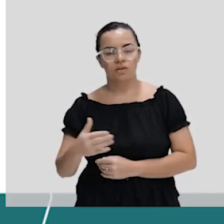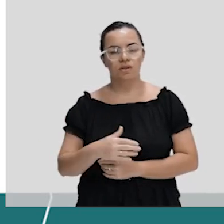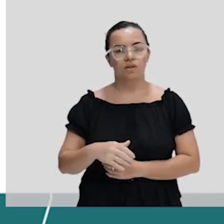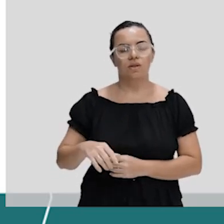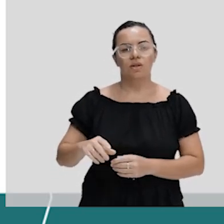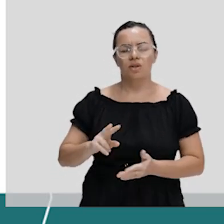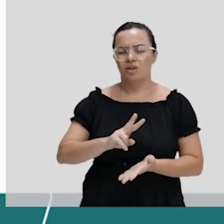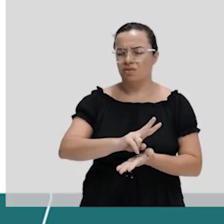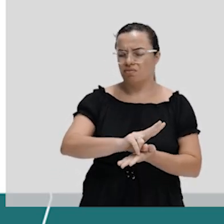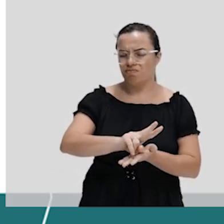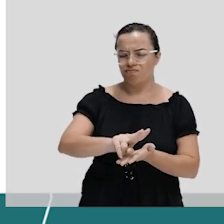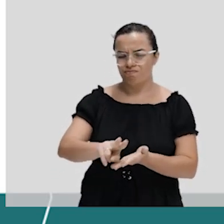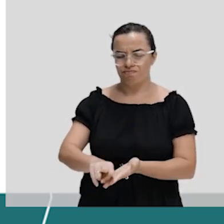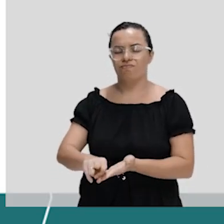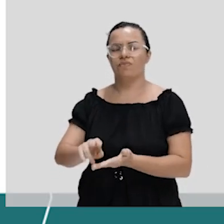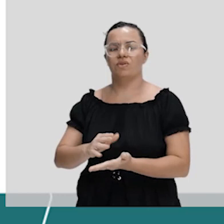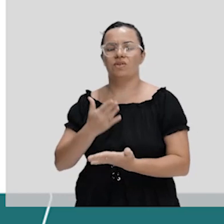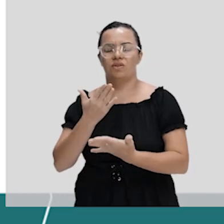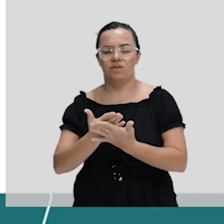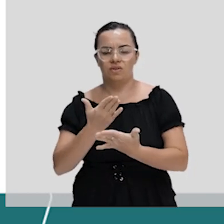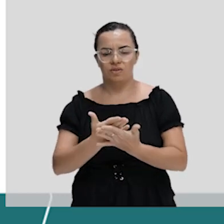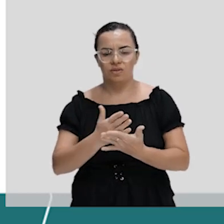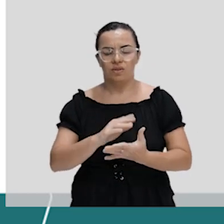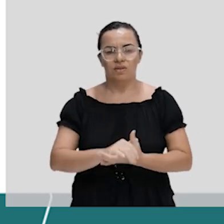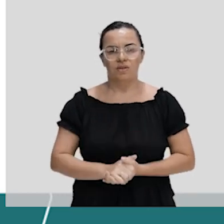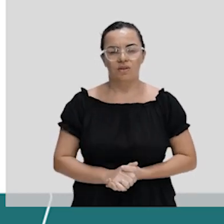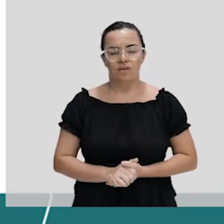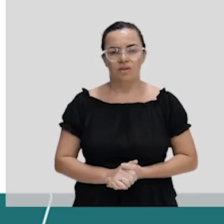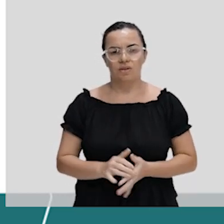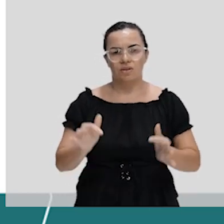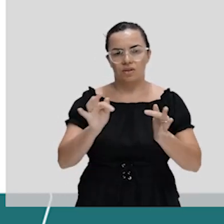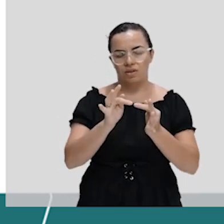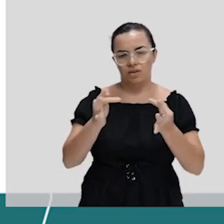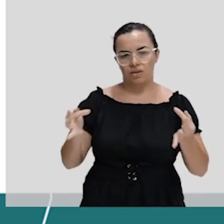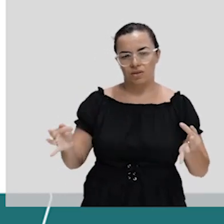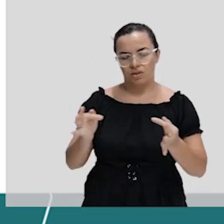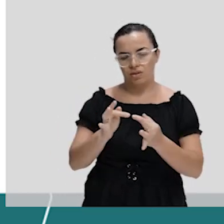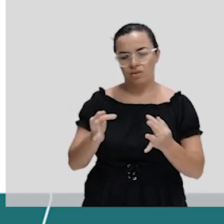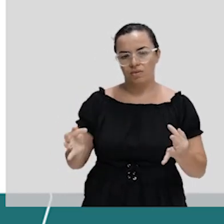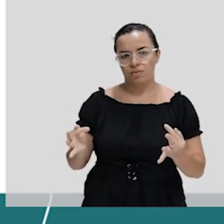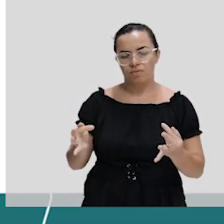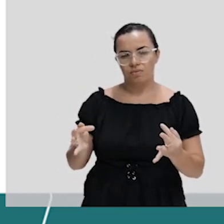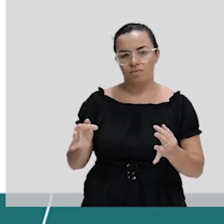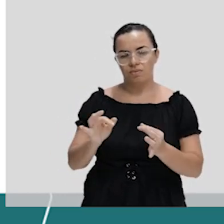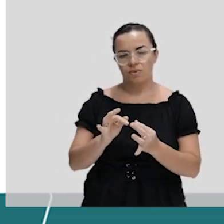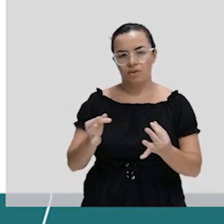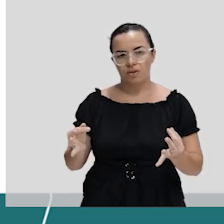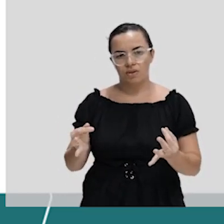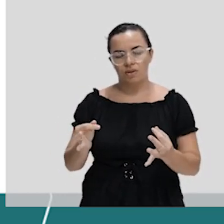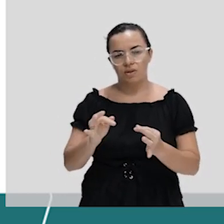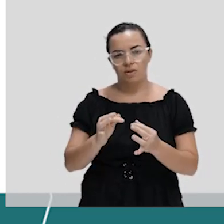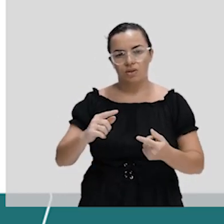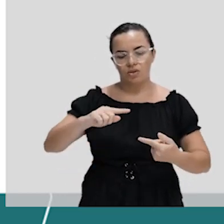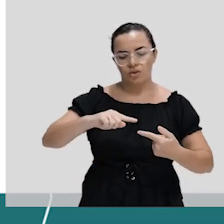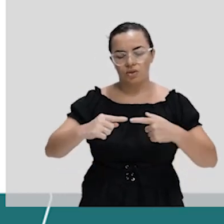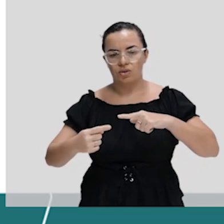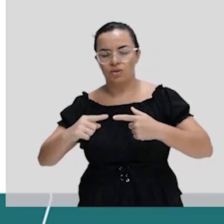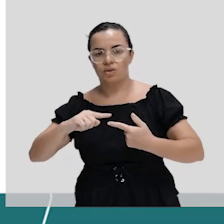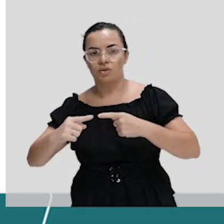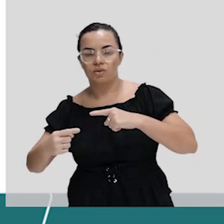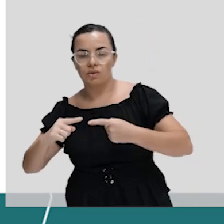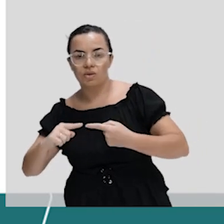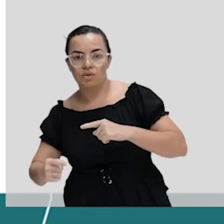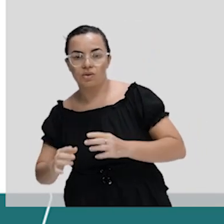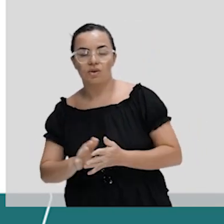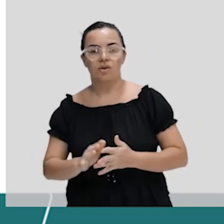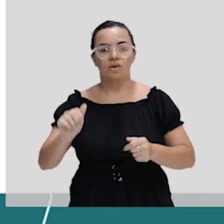Nós estudamos a sintaxe de concordância, como é que eu vou fazer a concordância